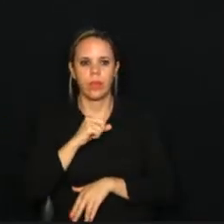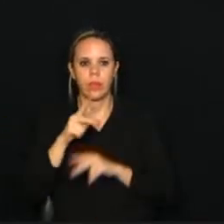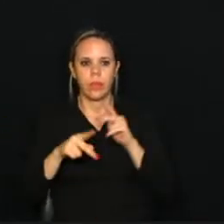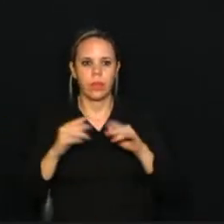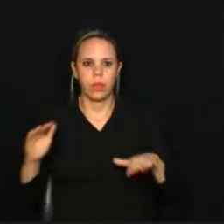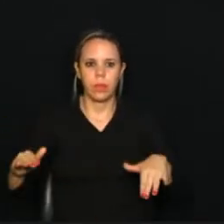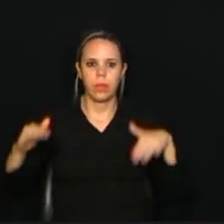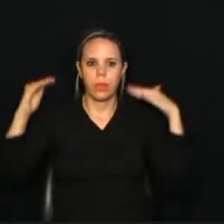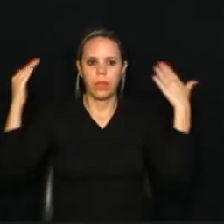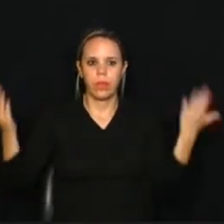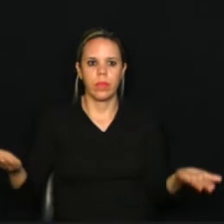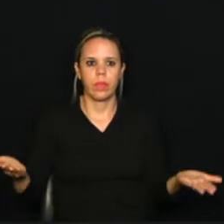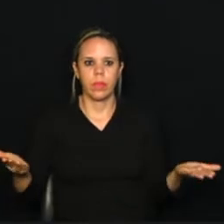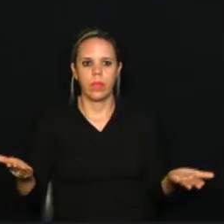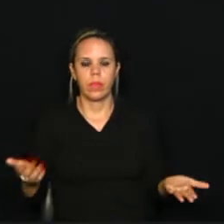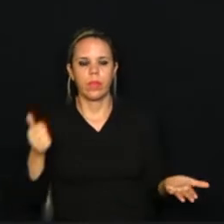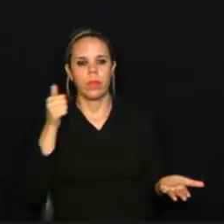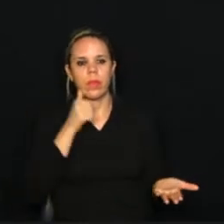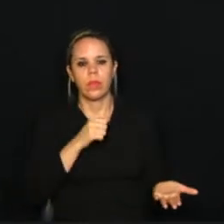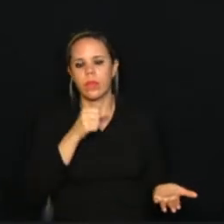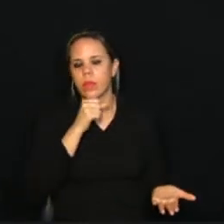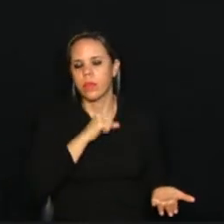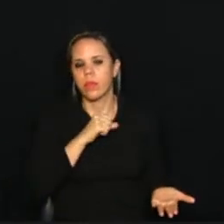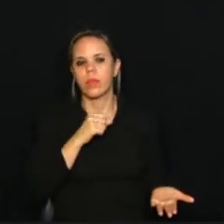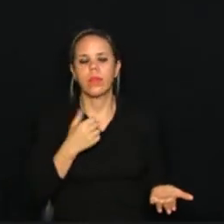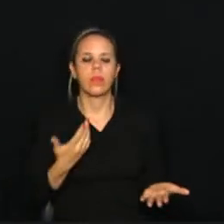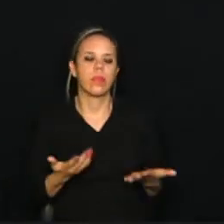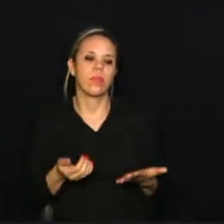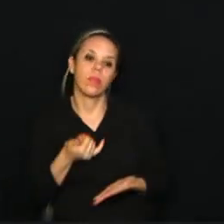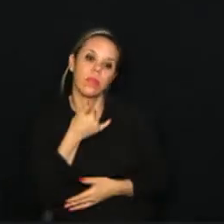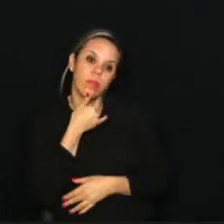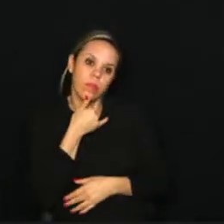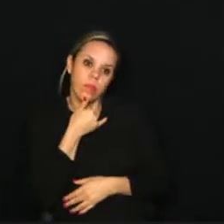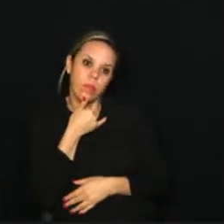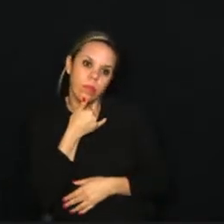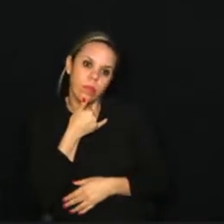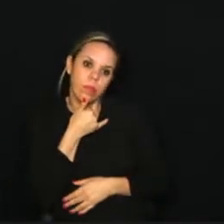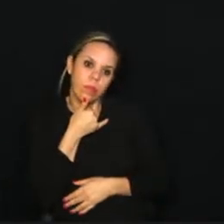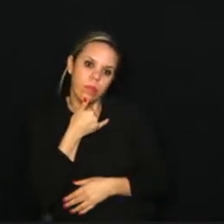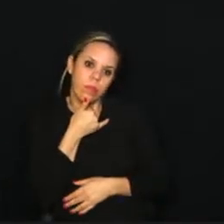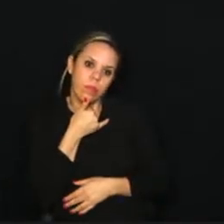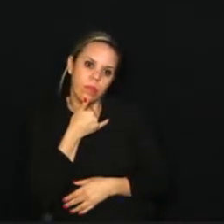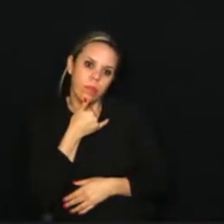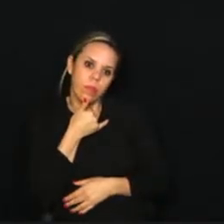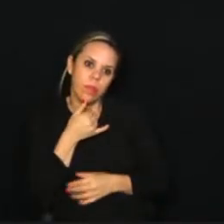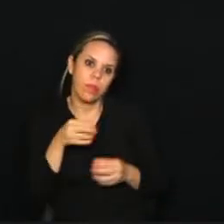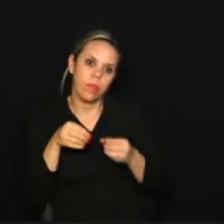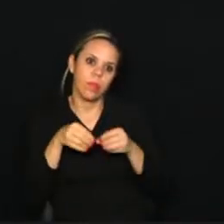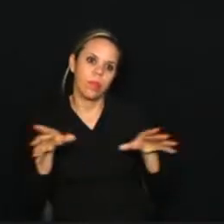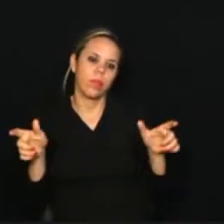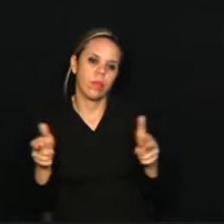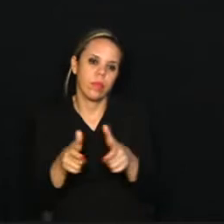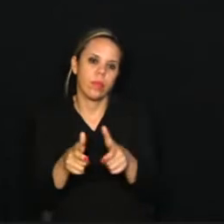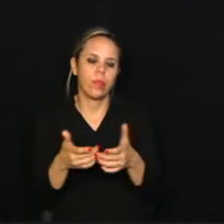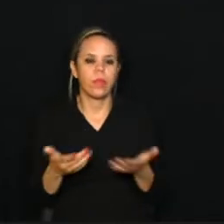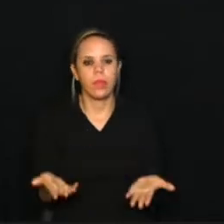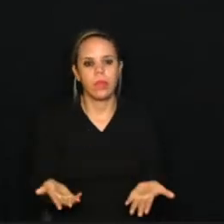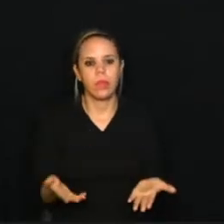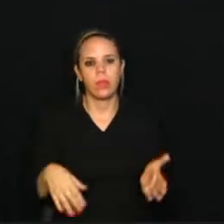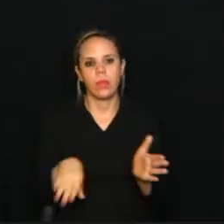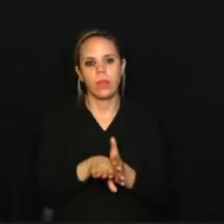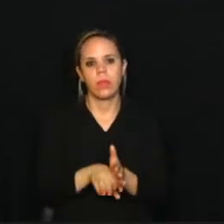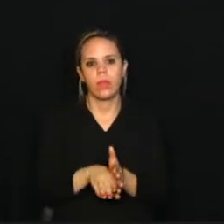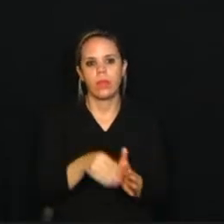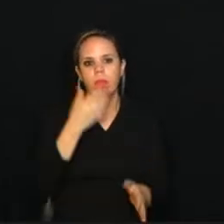adultos, dos senhores, das senhoras, infelizmente, lamentavelmente, o contágio vem abaixando e está chegando